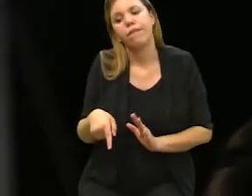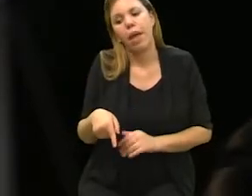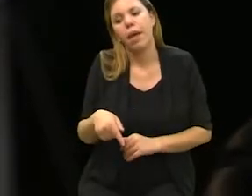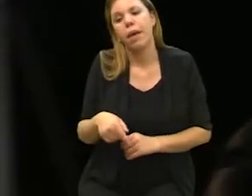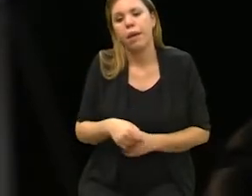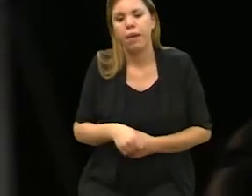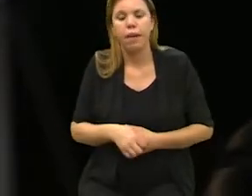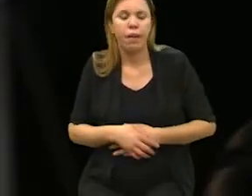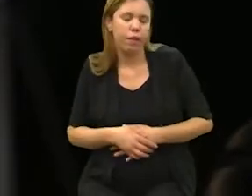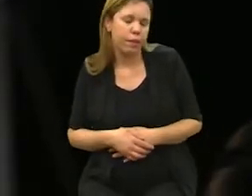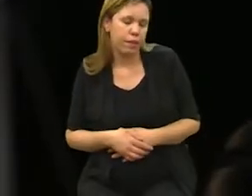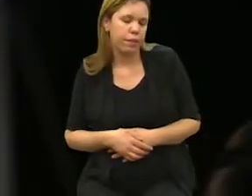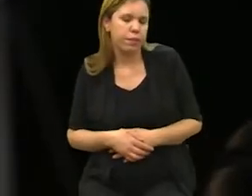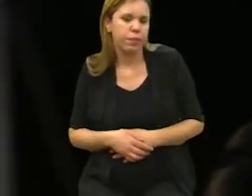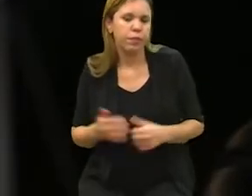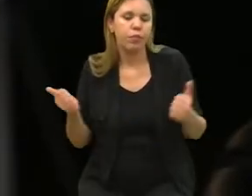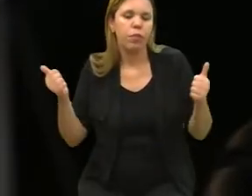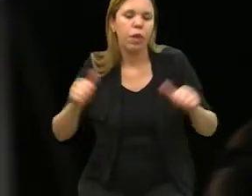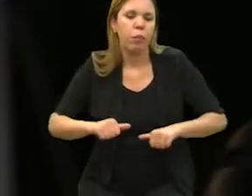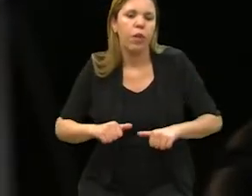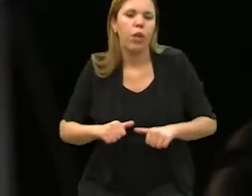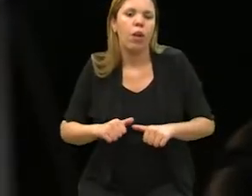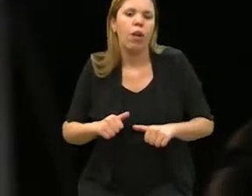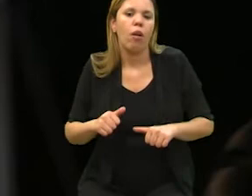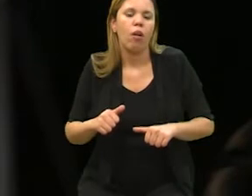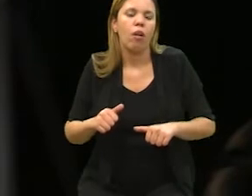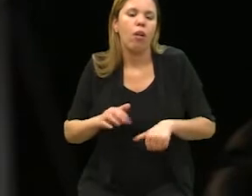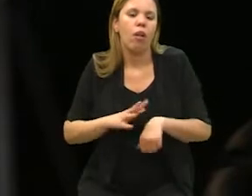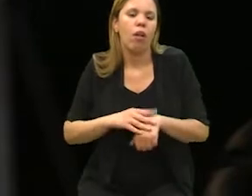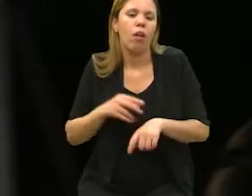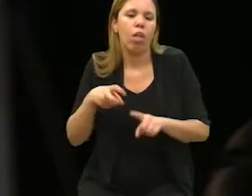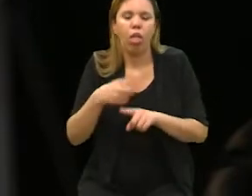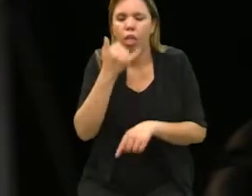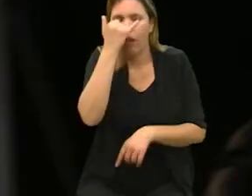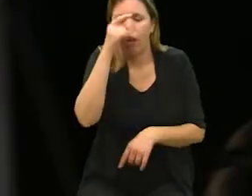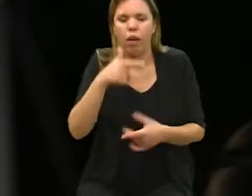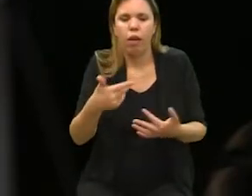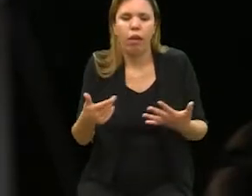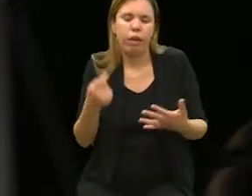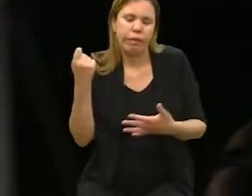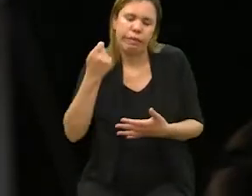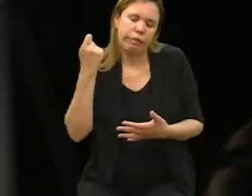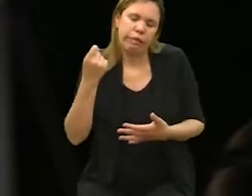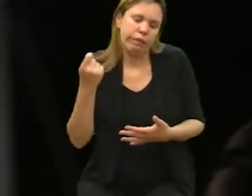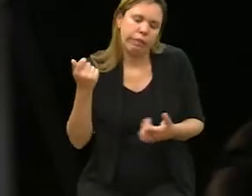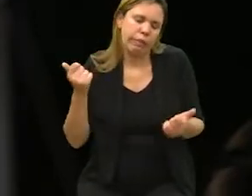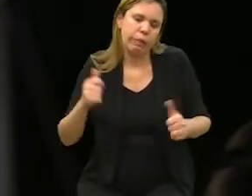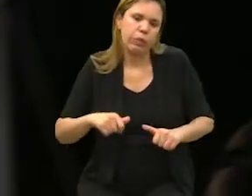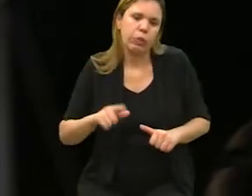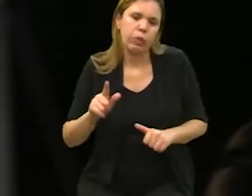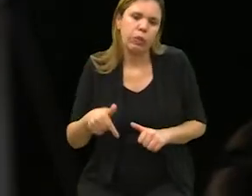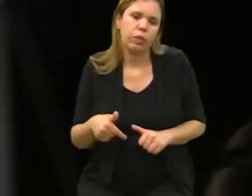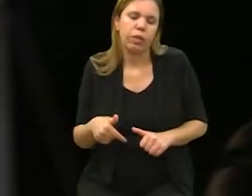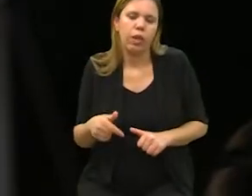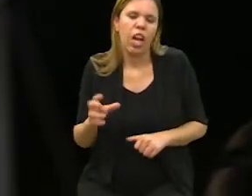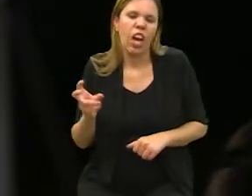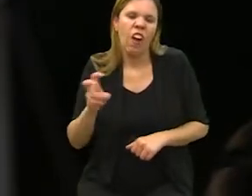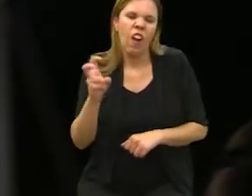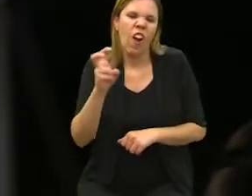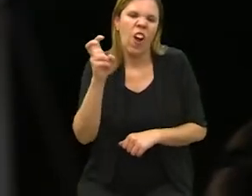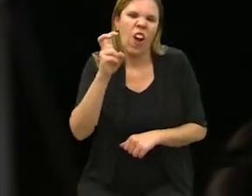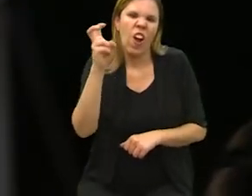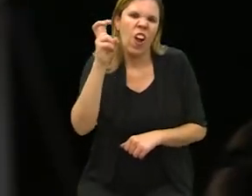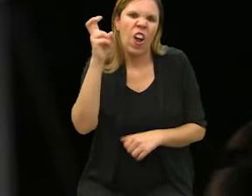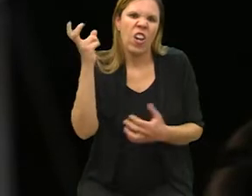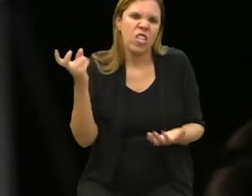animal pequeno. Bom, o pior acidente que pode acontecer... Não é que nenhum desses que eu falei. São graves, mas não são piores. O pior é com a cobra